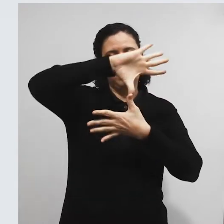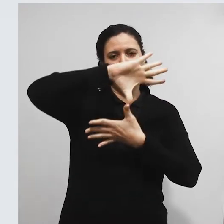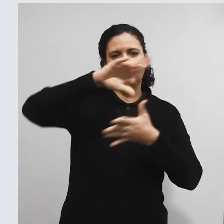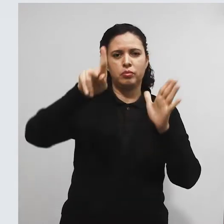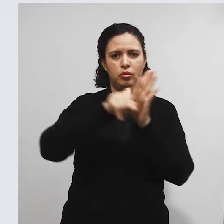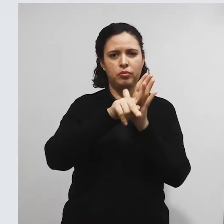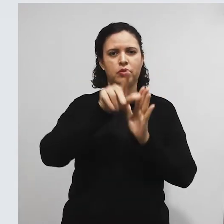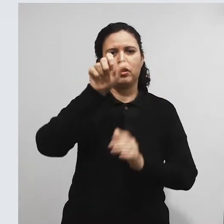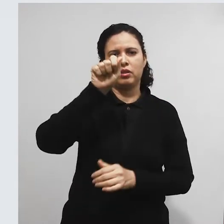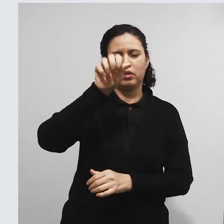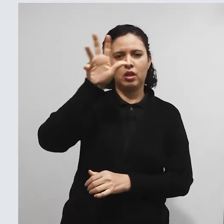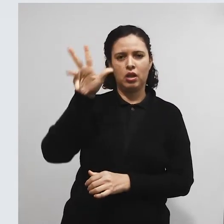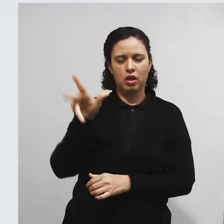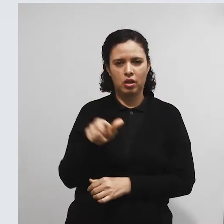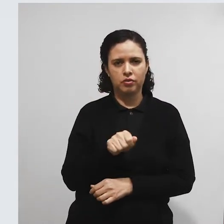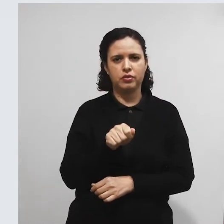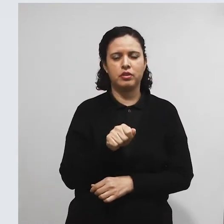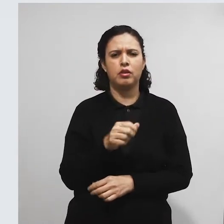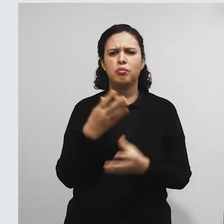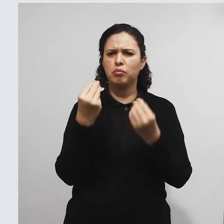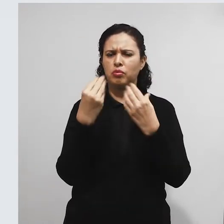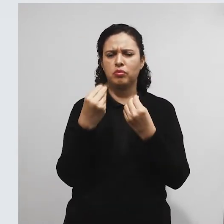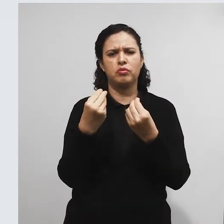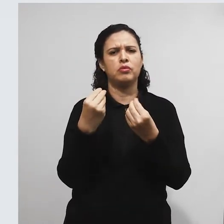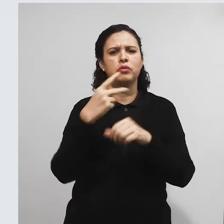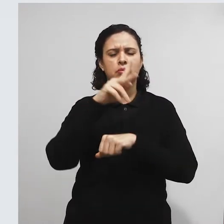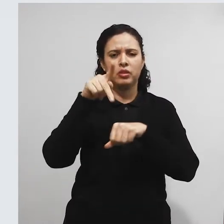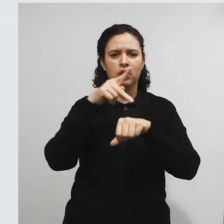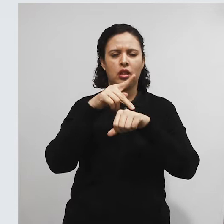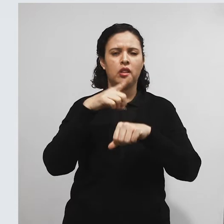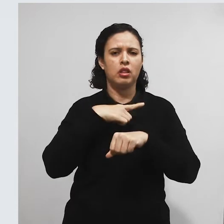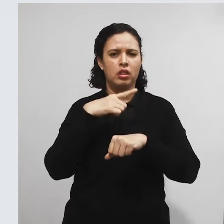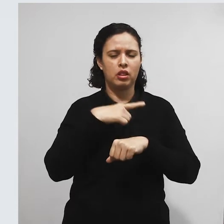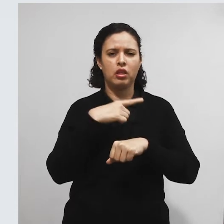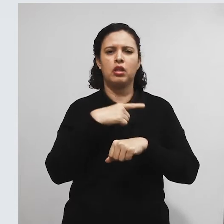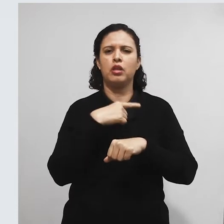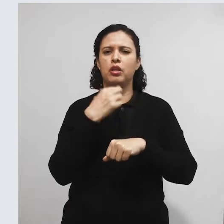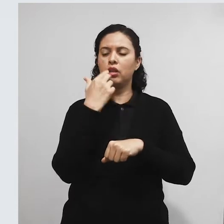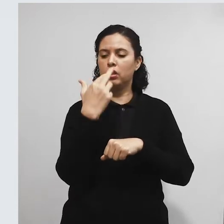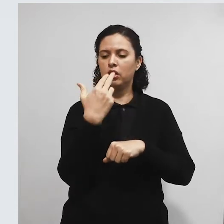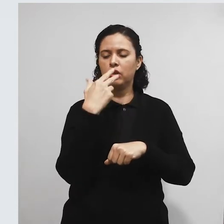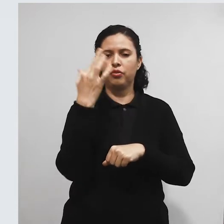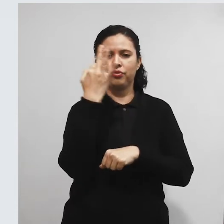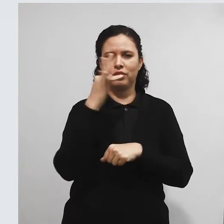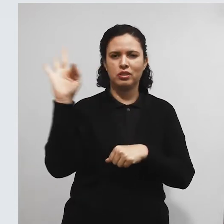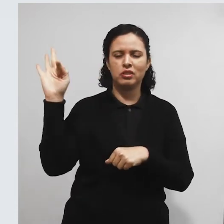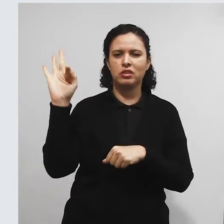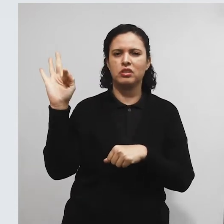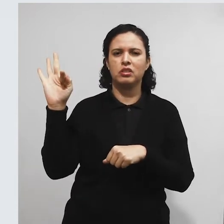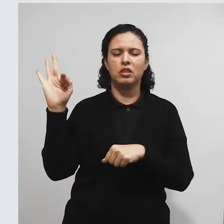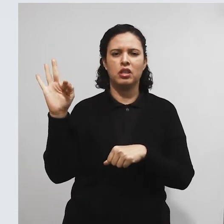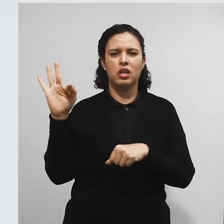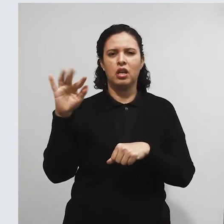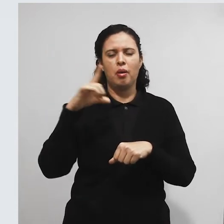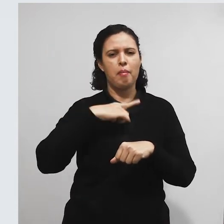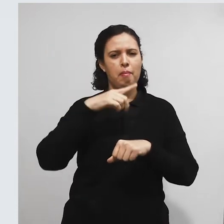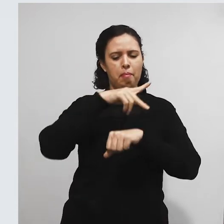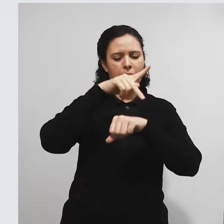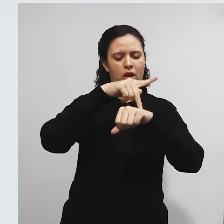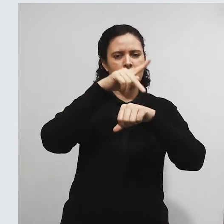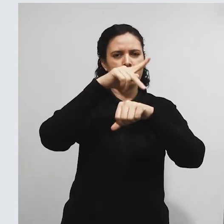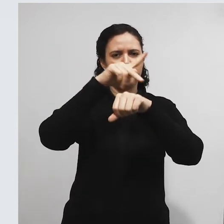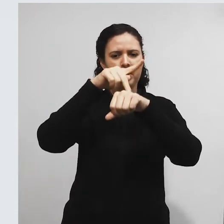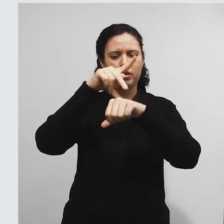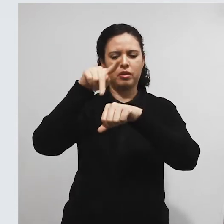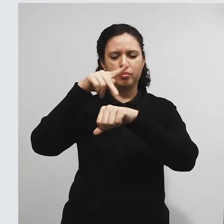quantos países são de língua francesa, tá? Costa do Marfim, o Chad, a Líbia, qual